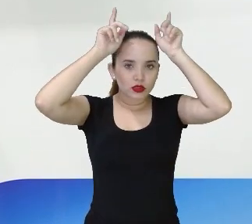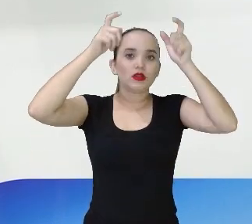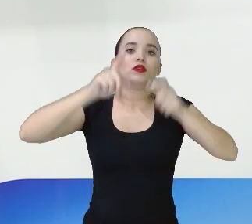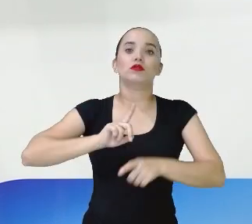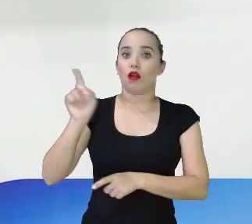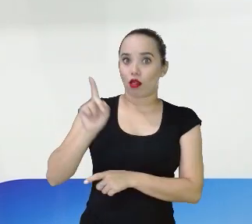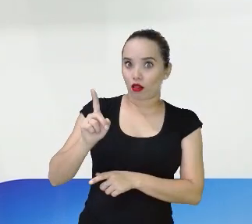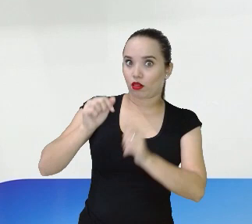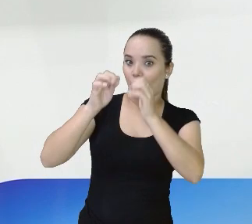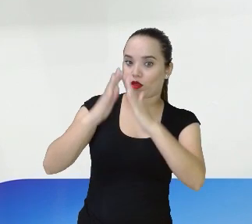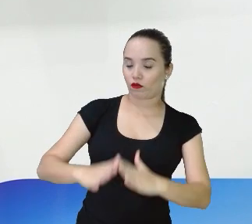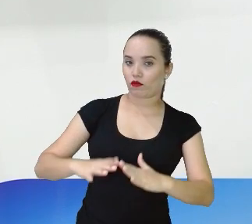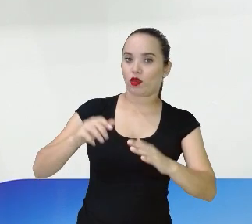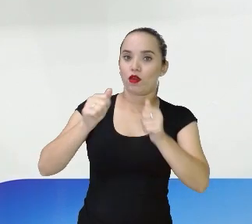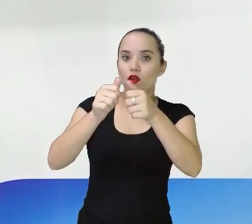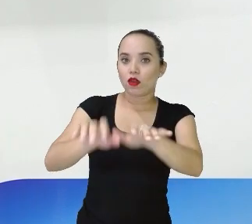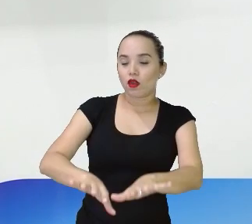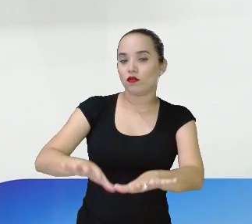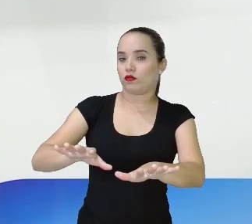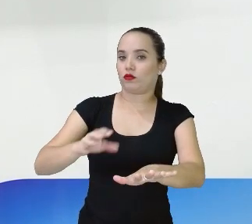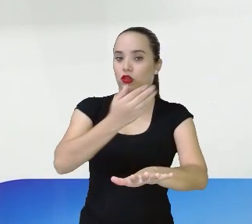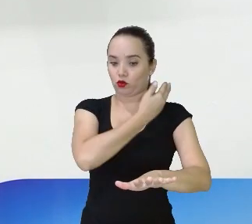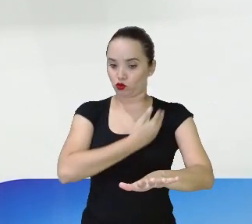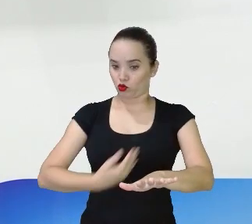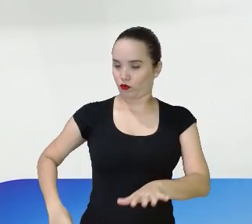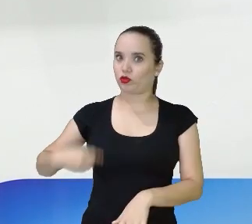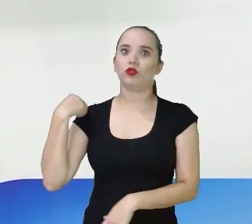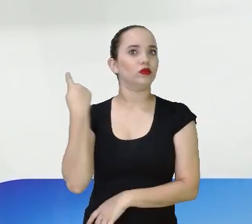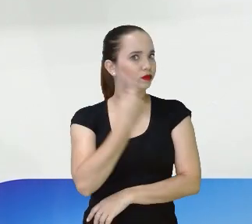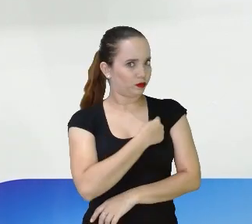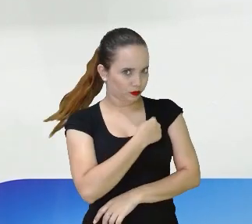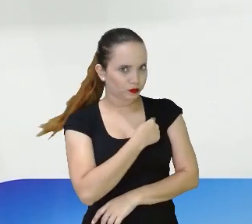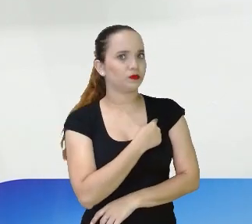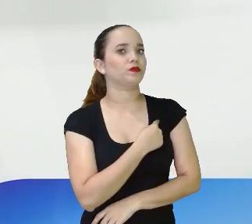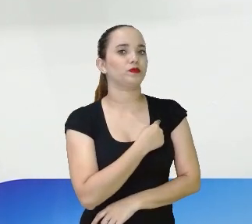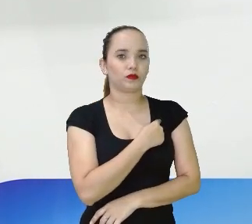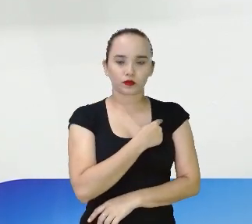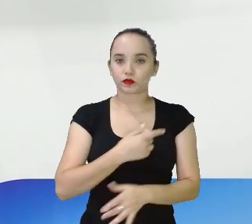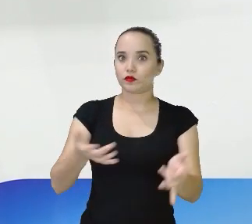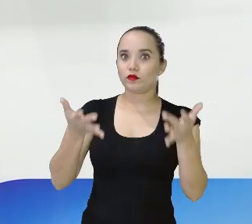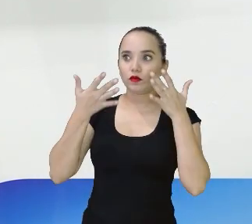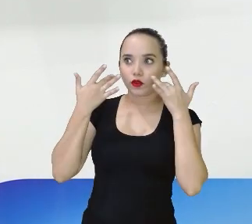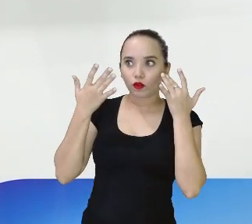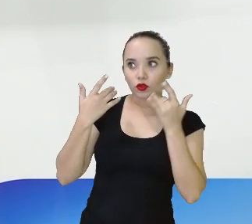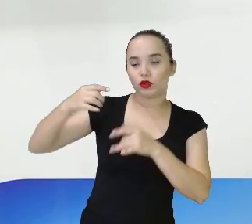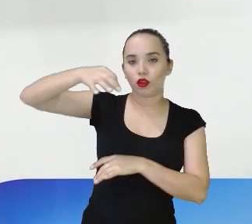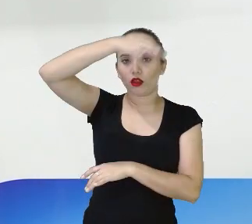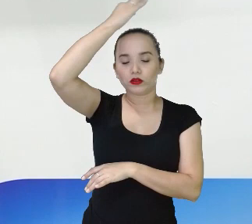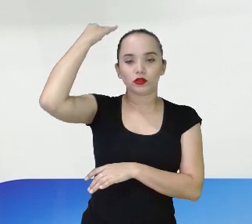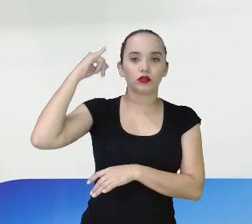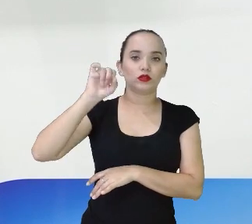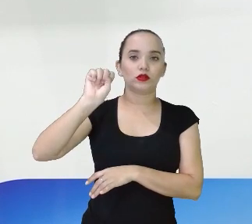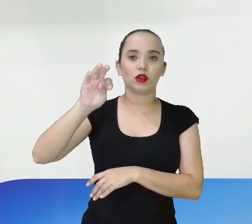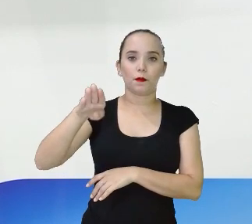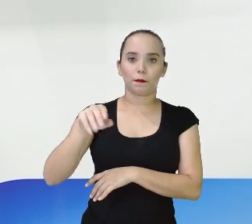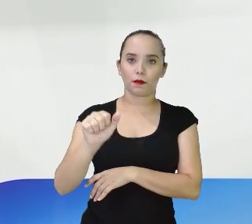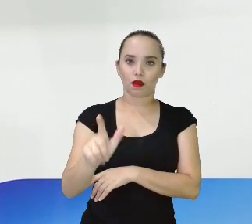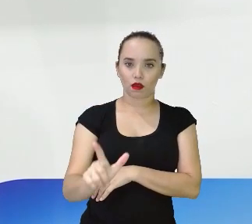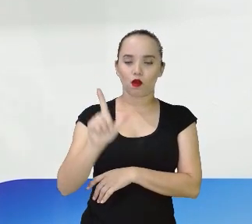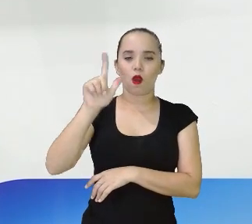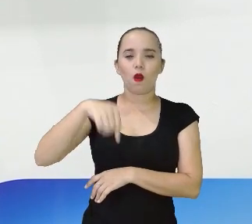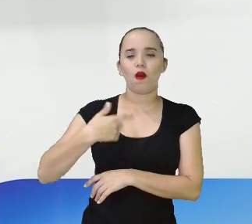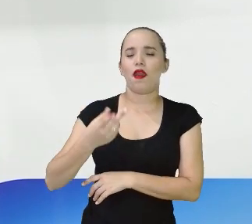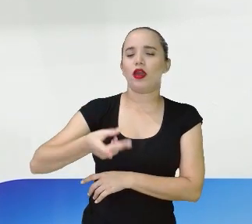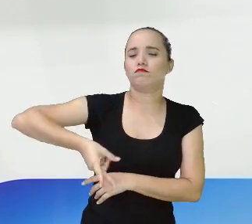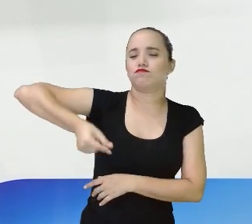governadores. O Teatro de Santa Isabel é um teatro muito antigo, né? Eu até já contei aqui em algumas aulas a história desse teatro, que